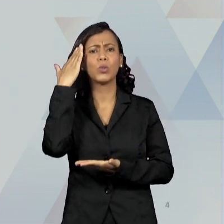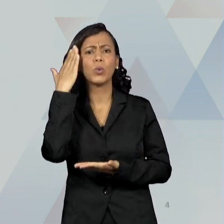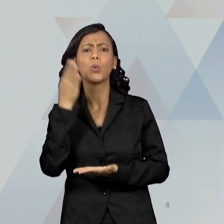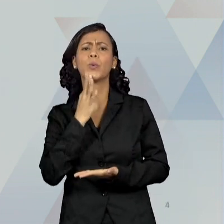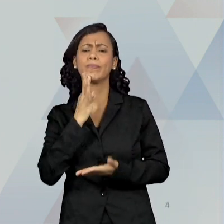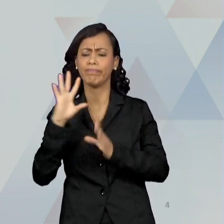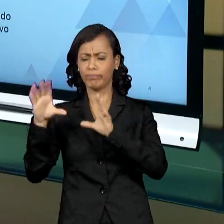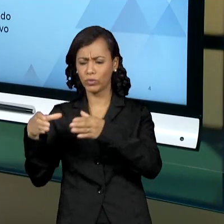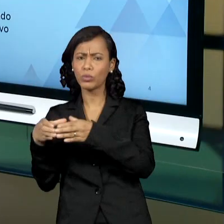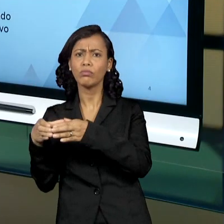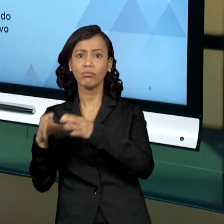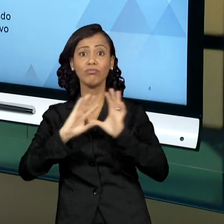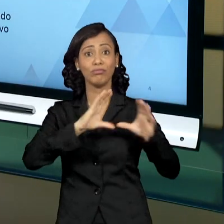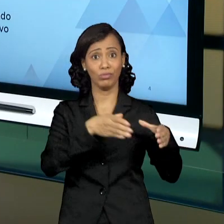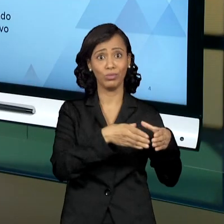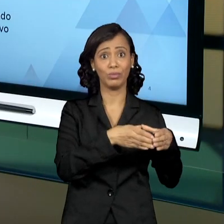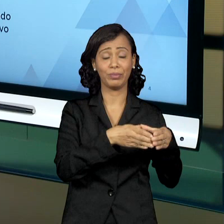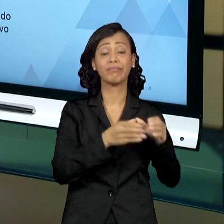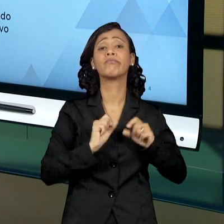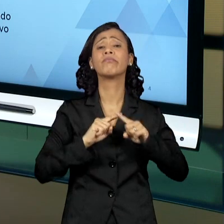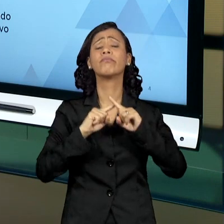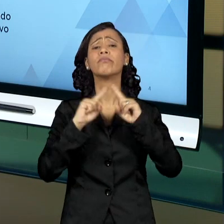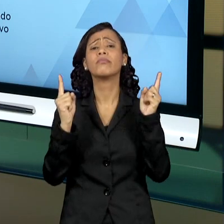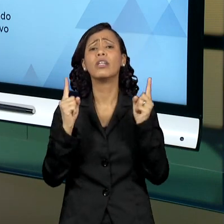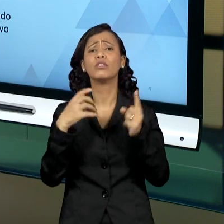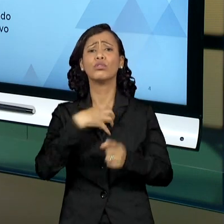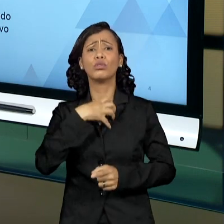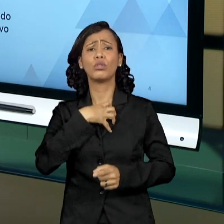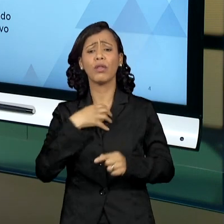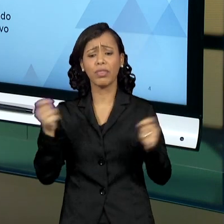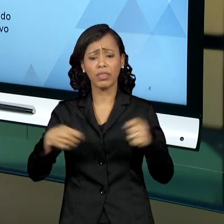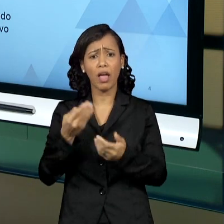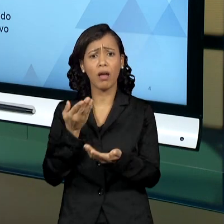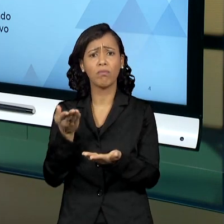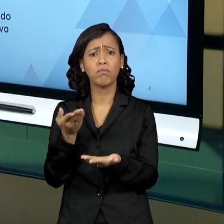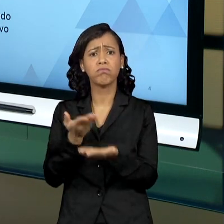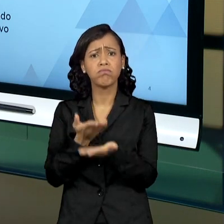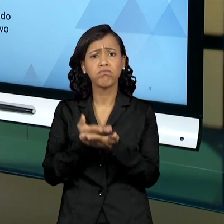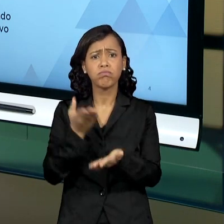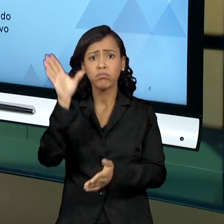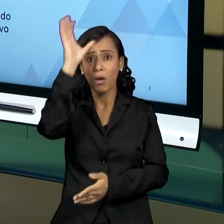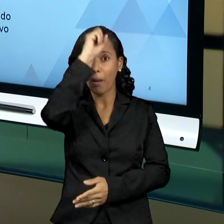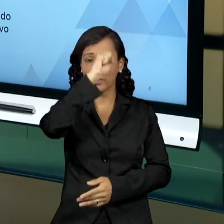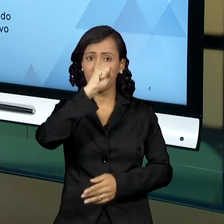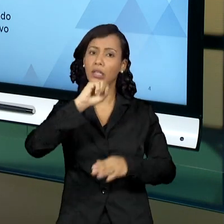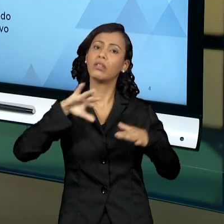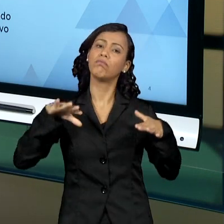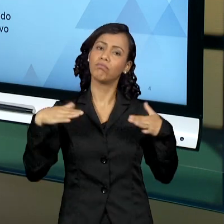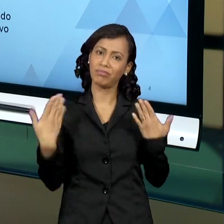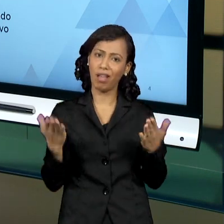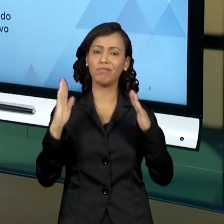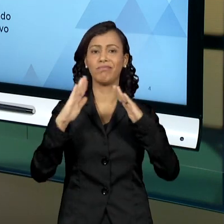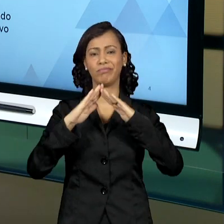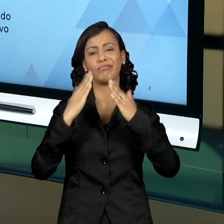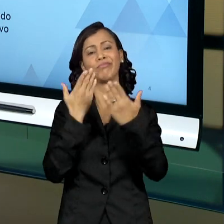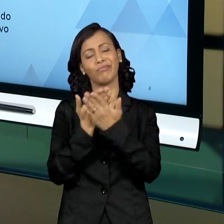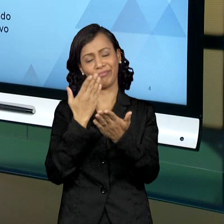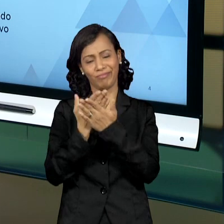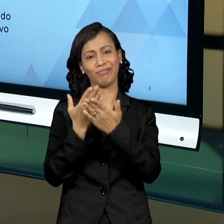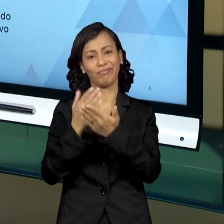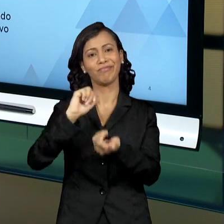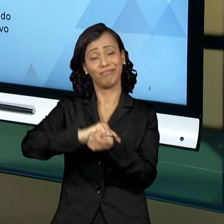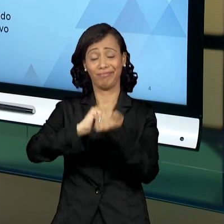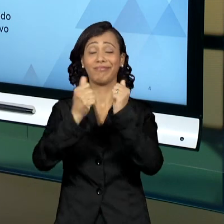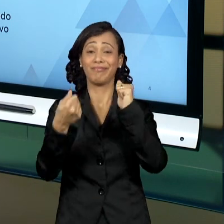porque se ela é uma possibilidade de aprendizagem, a escola precisa fazer uso dela. Aqui a gente trouxe